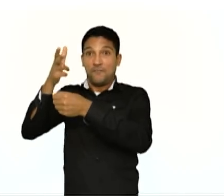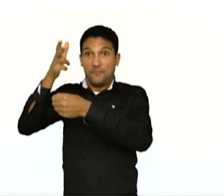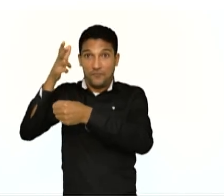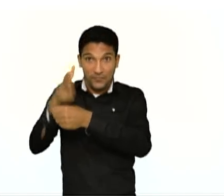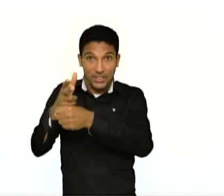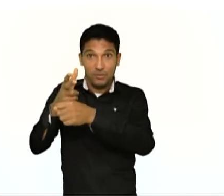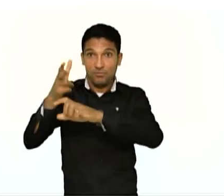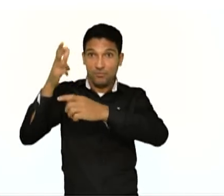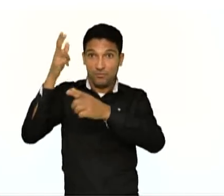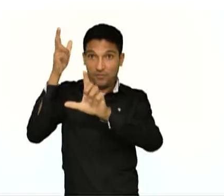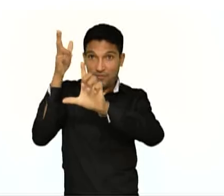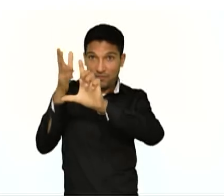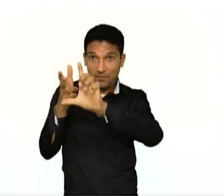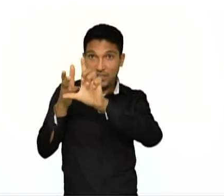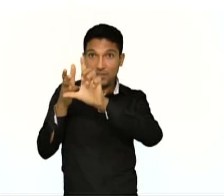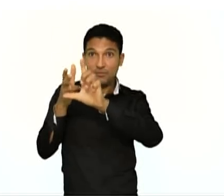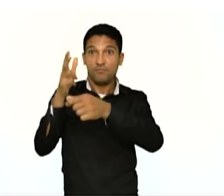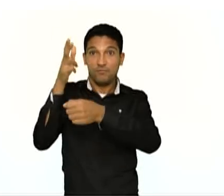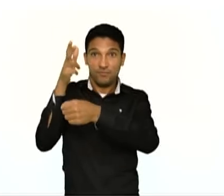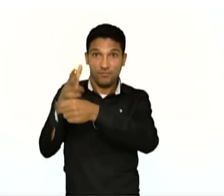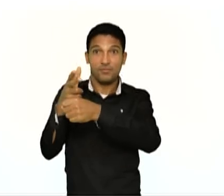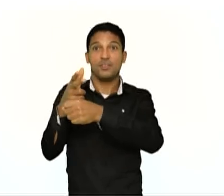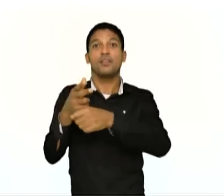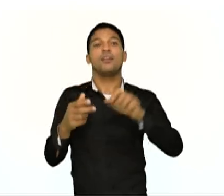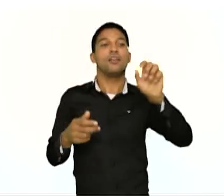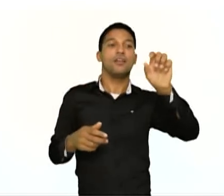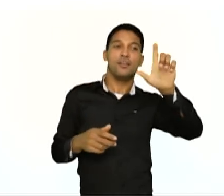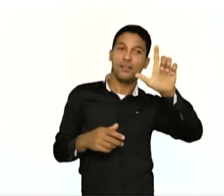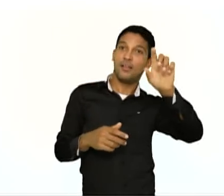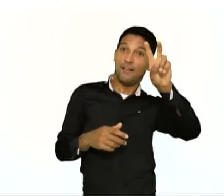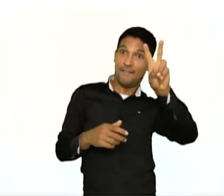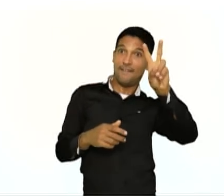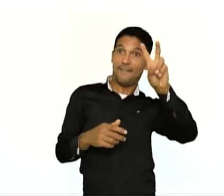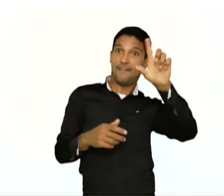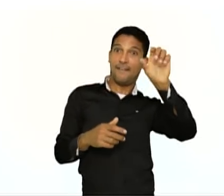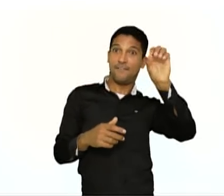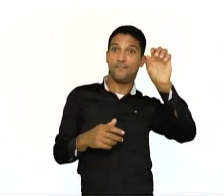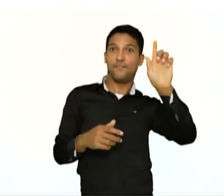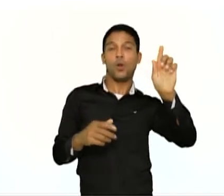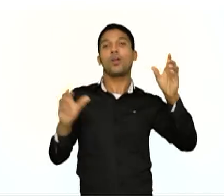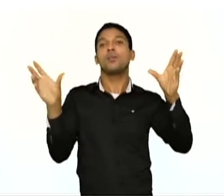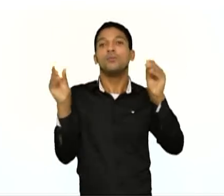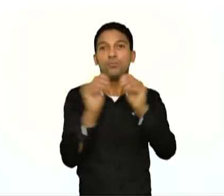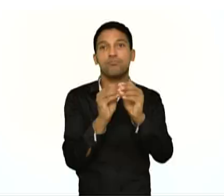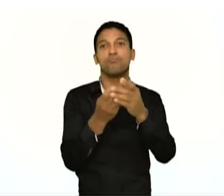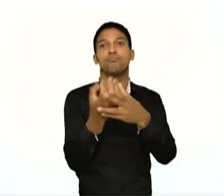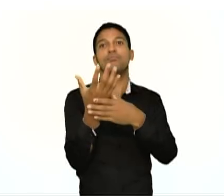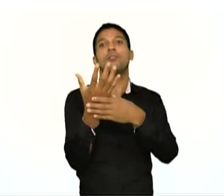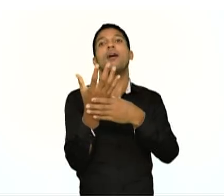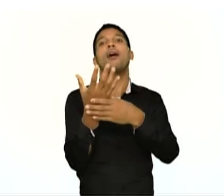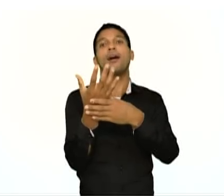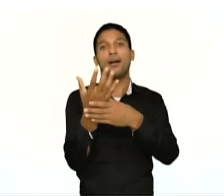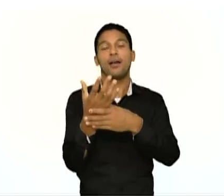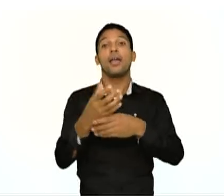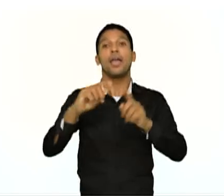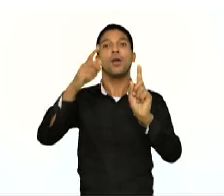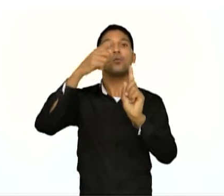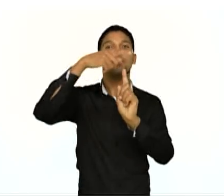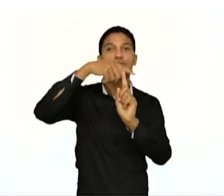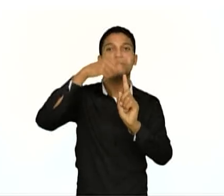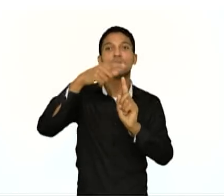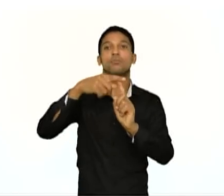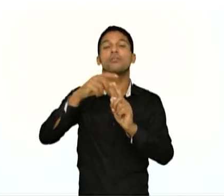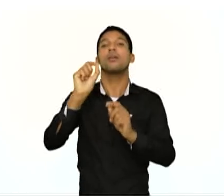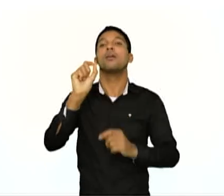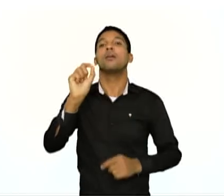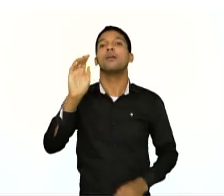seja, uma palavra composta por vídeo mais a palavra blog. Um tipo de blog em que os